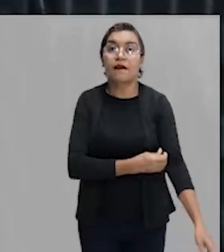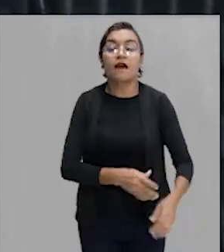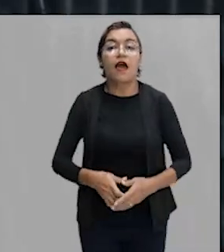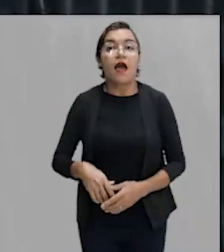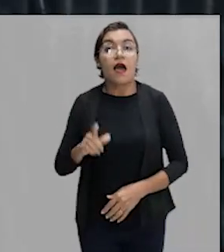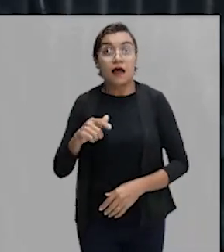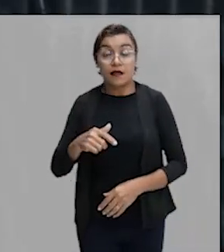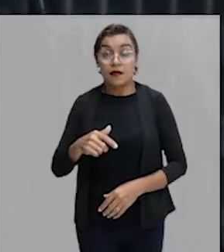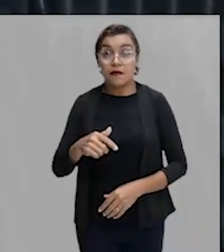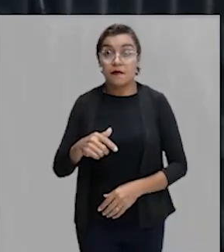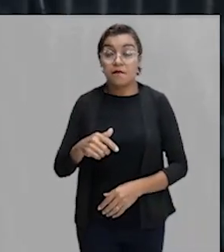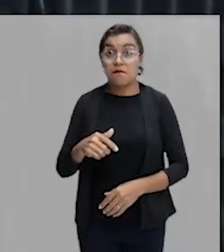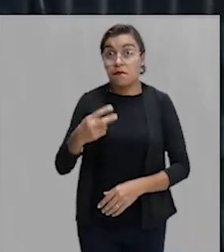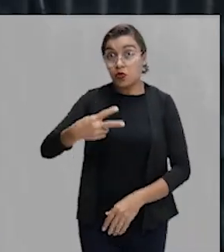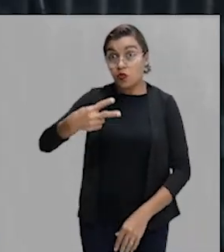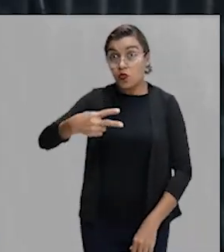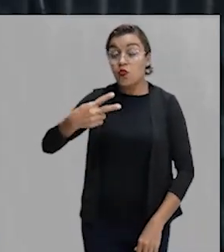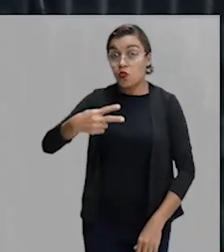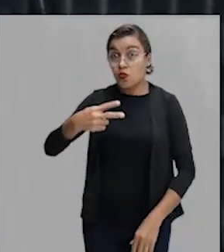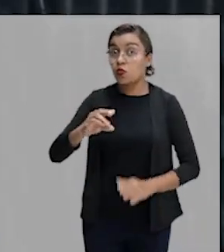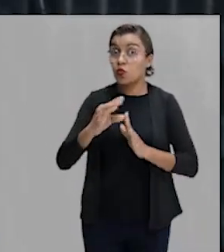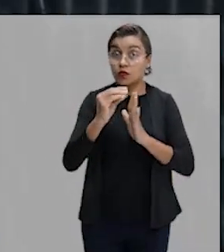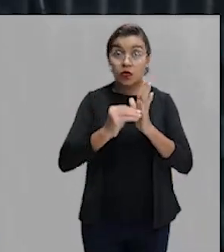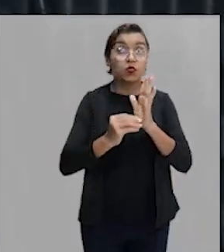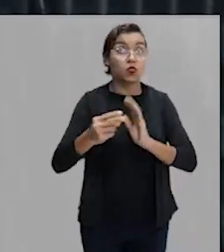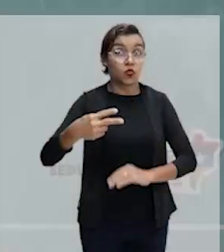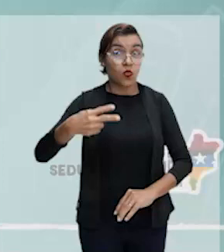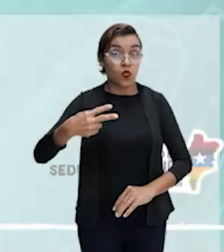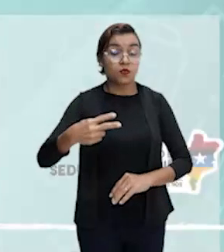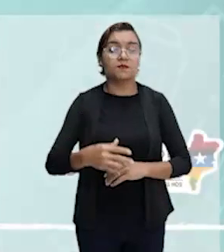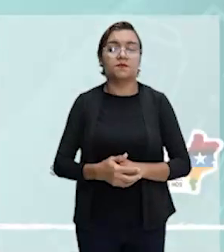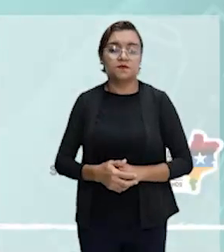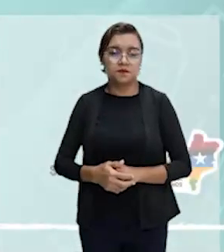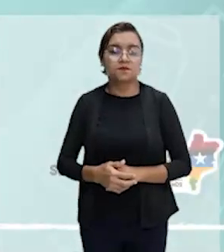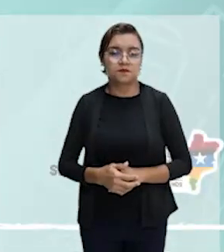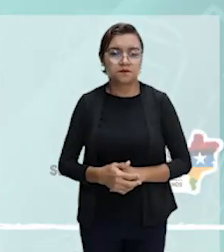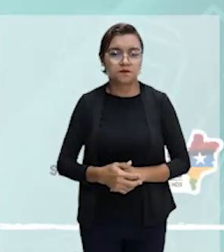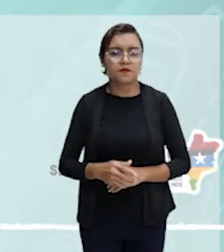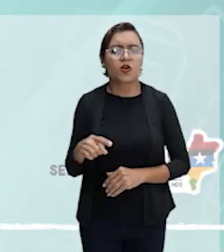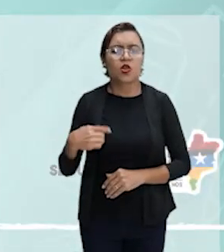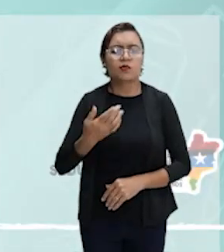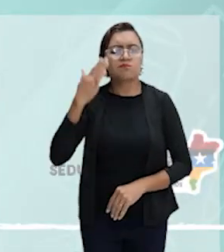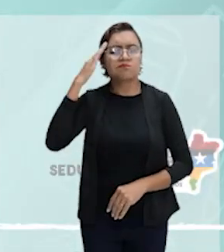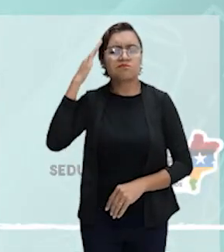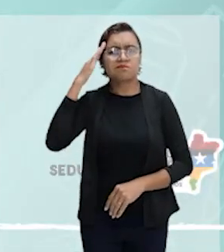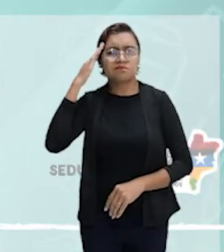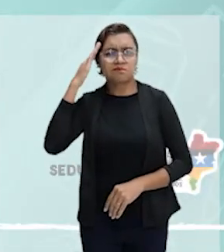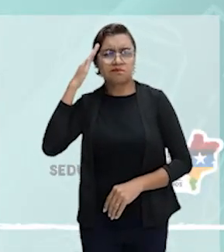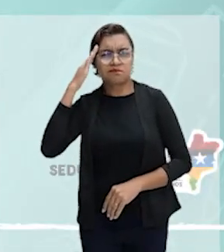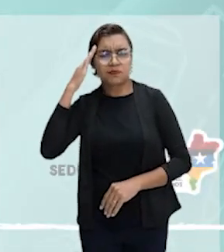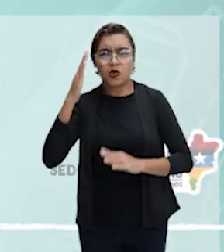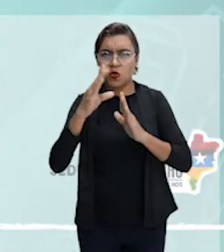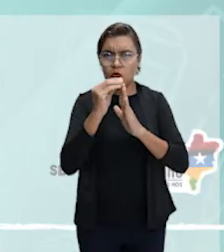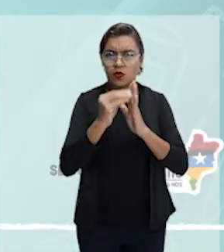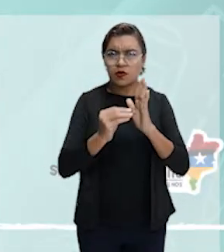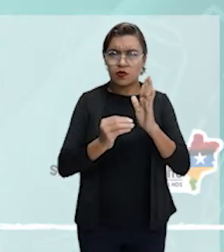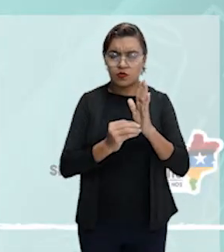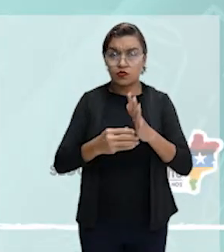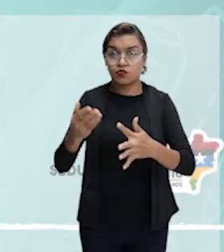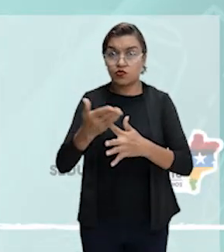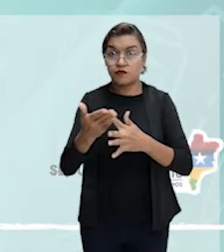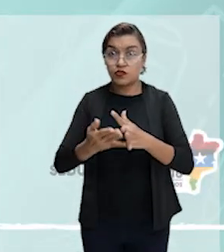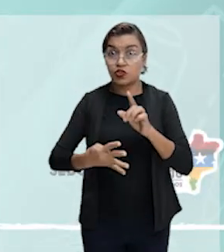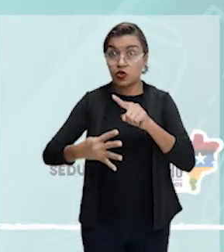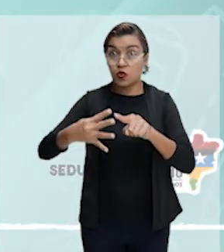a parte 2 do conteúdo, a parte final, ok? Então, para a gente poder se guiar direitinho na aula de hoje, eu dividi em 4 tópicos.